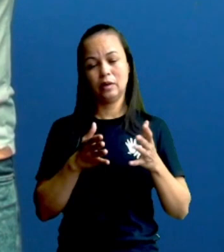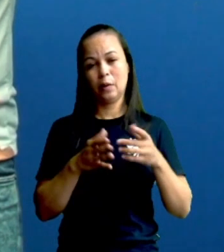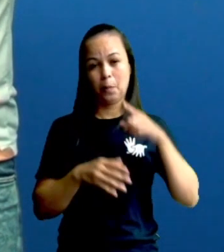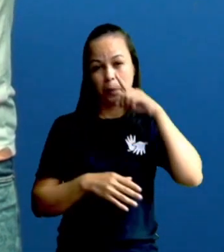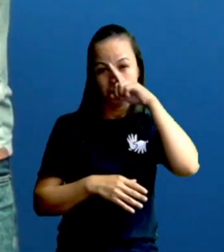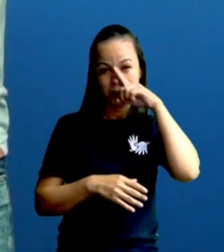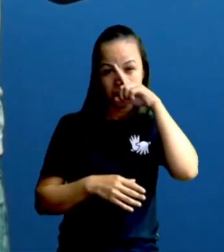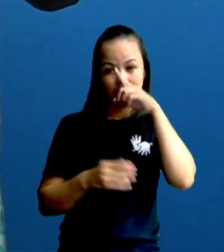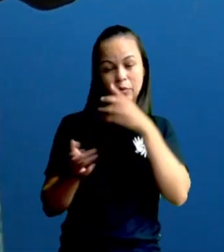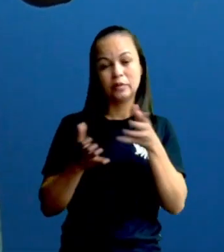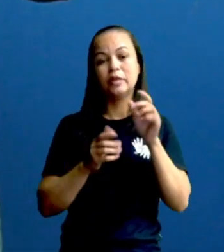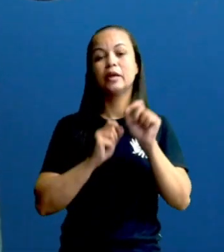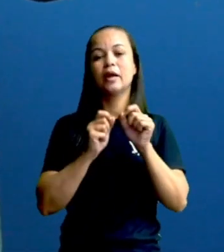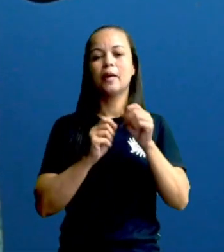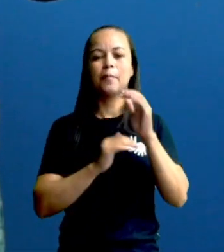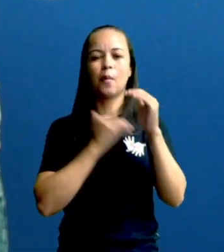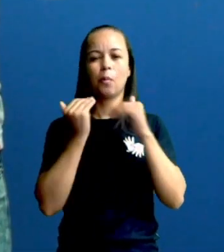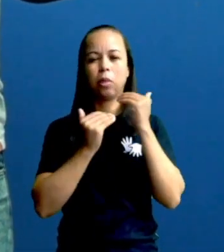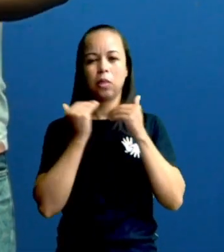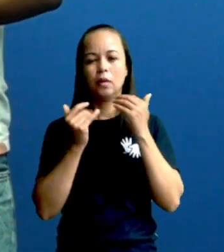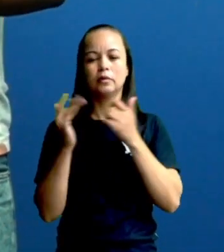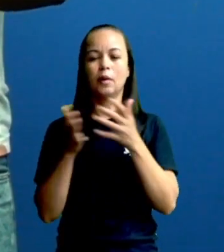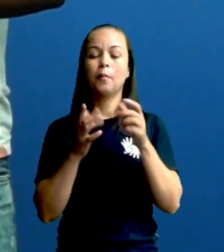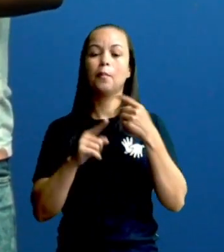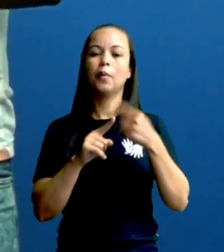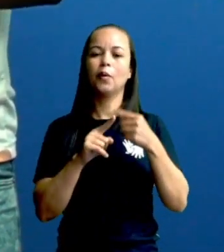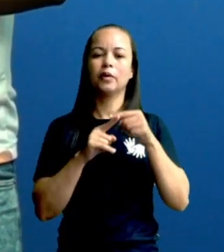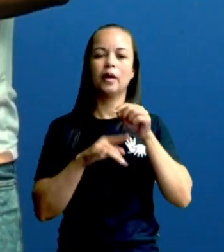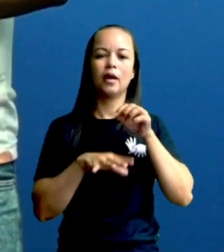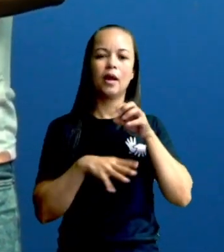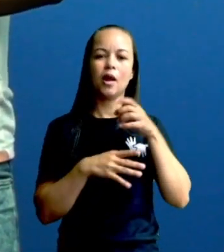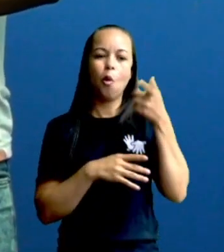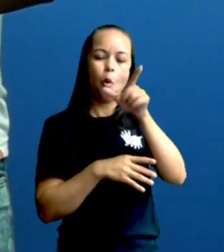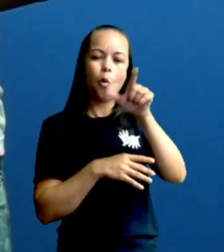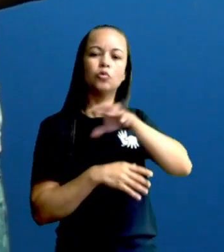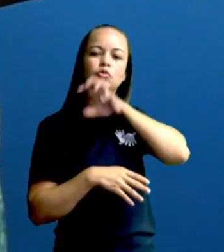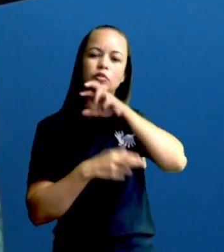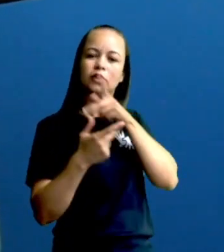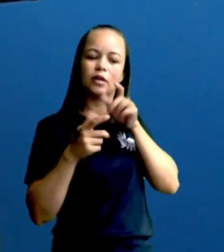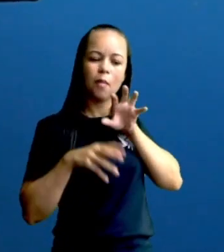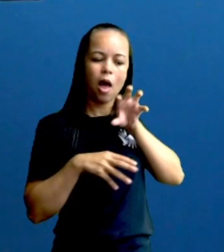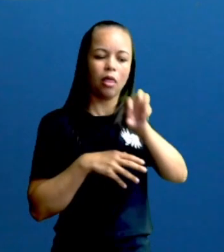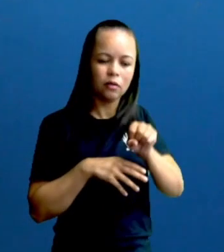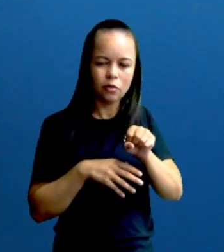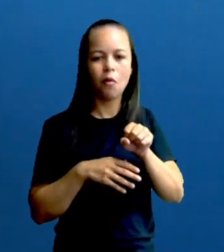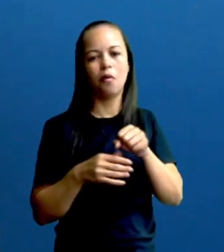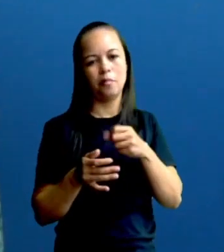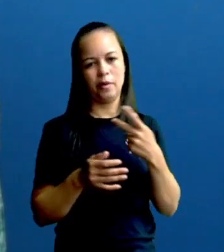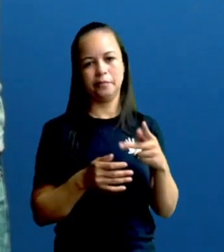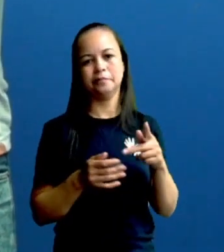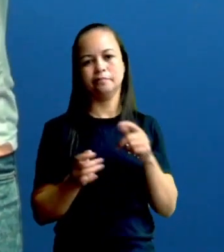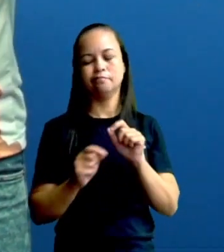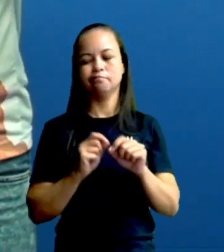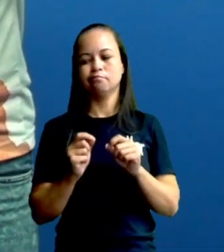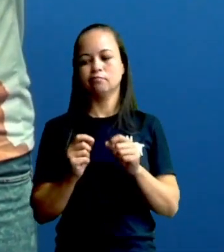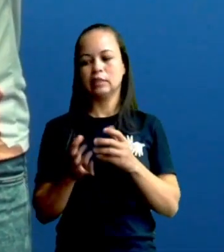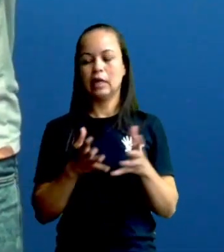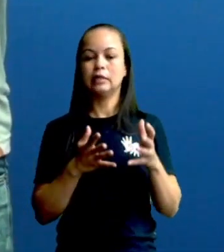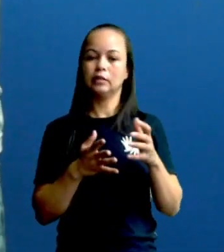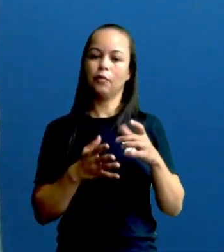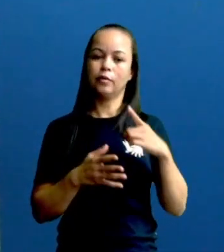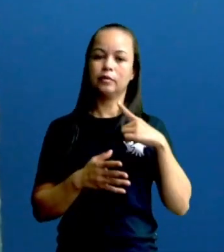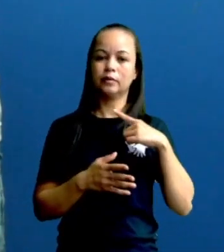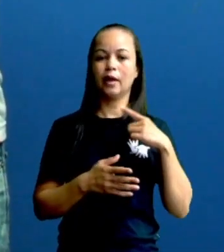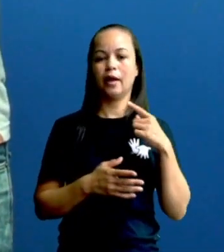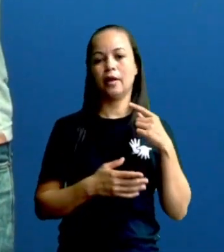perigo de ser extinta, porque ela é devorada por outras espécies invasoras. Em Fernando de Noronha sofre um grande problema com